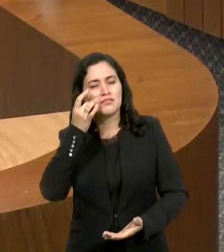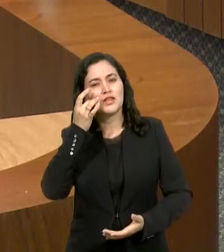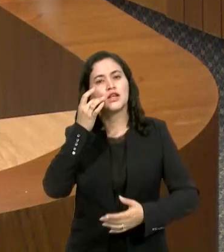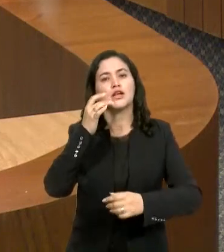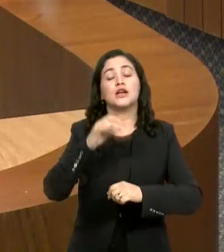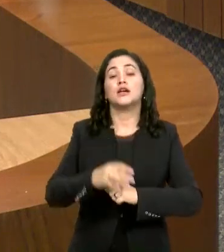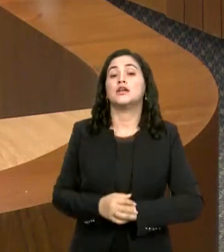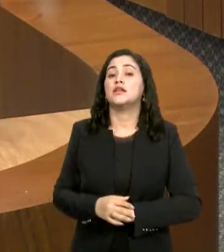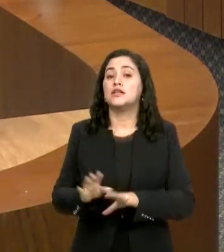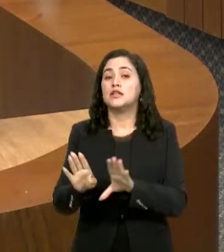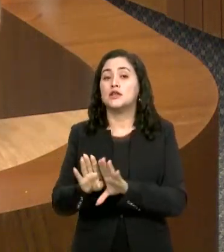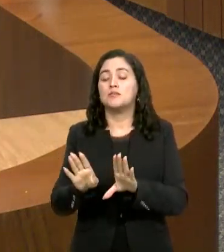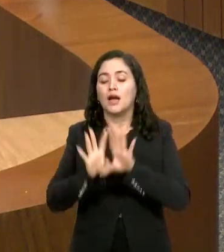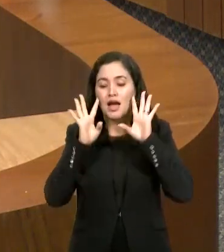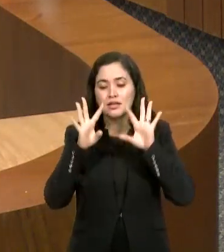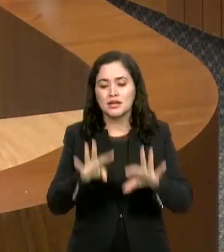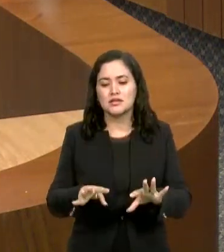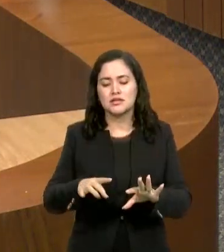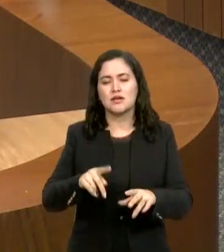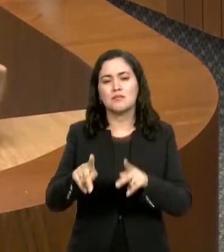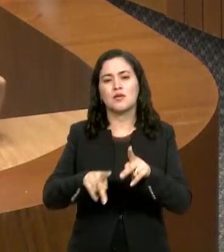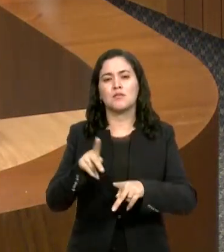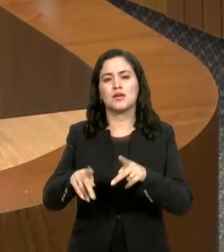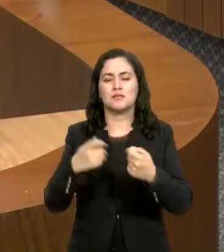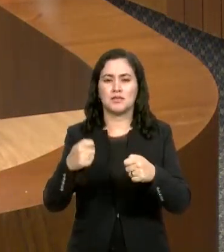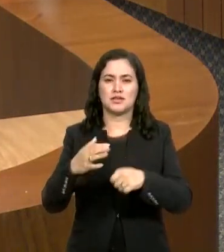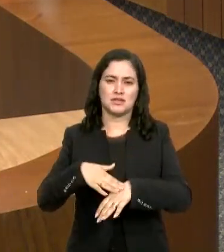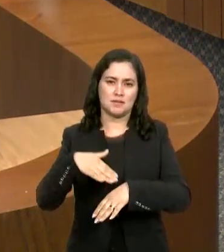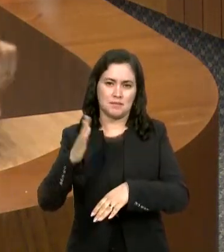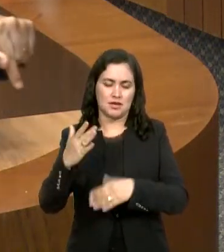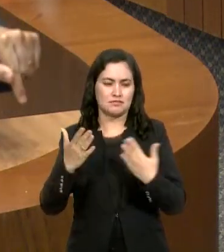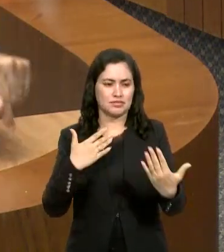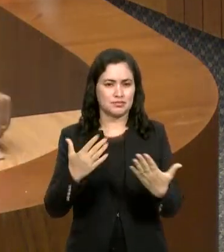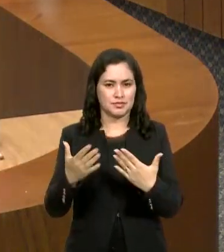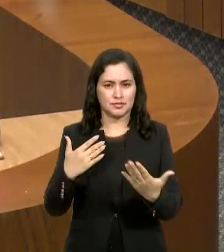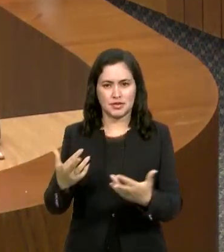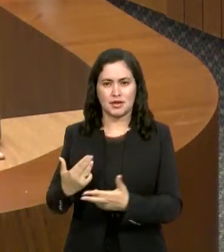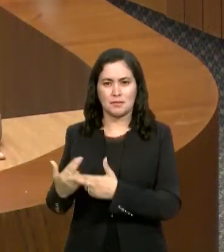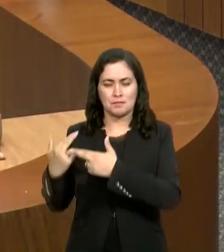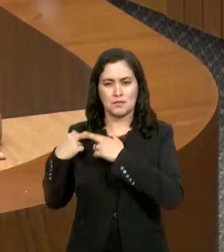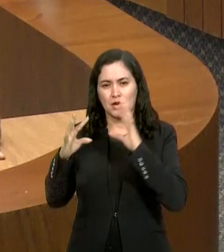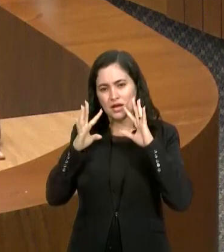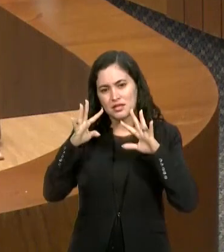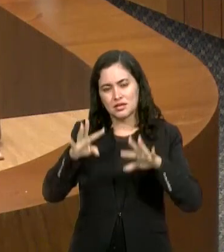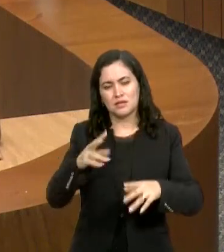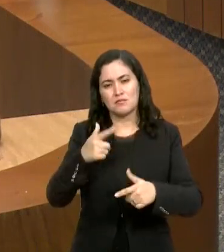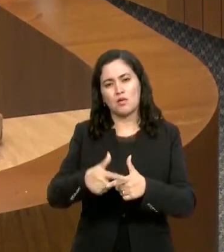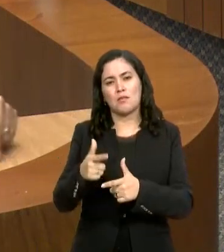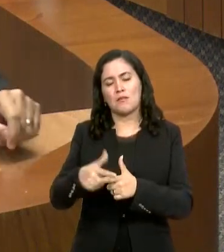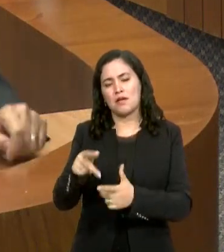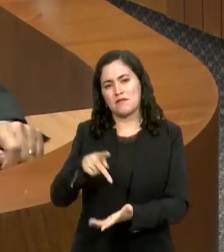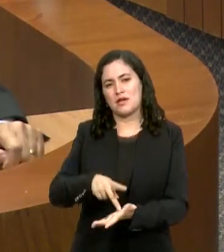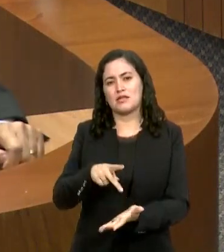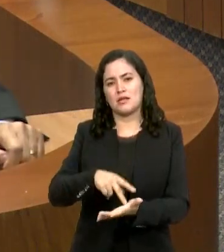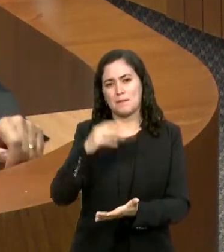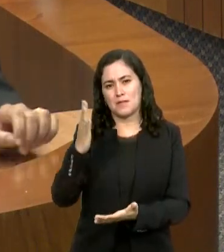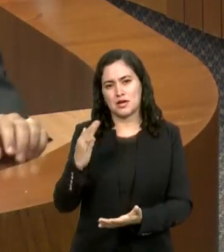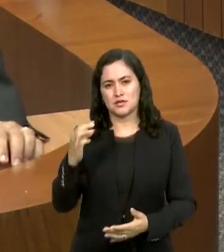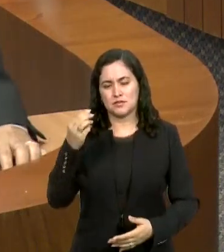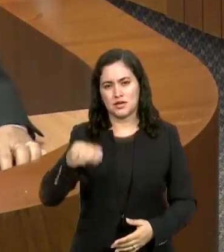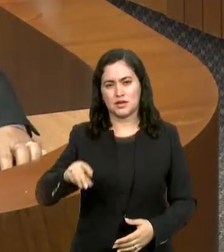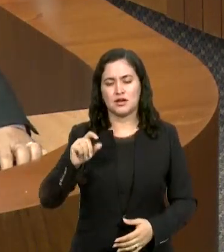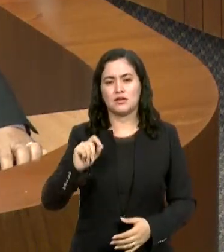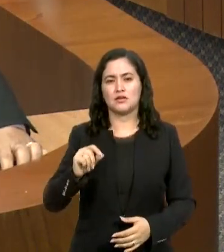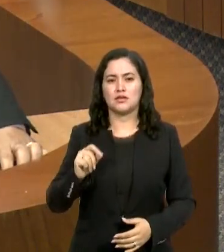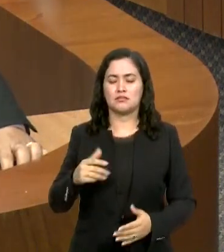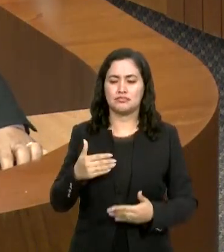sabedoria, responsabilidade e atento aos problemas reais do Brasil e do Maranhão, que aos poucos a gente vai remendar o